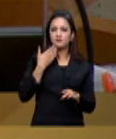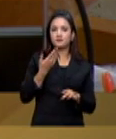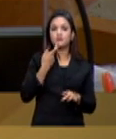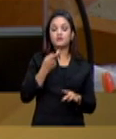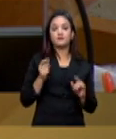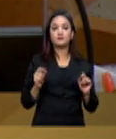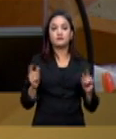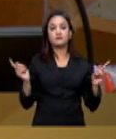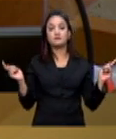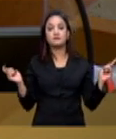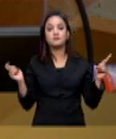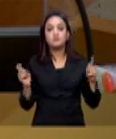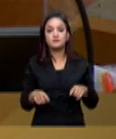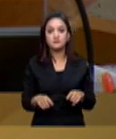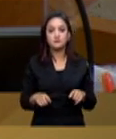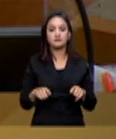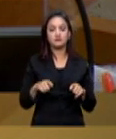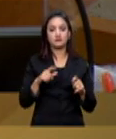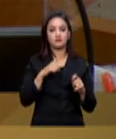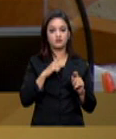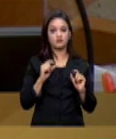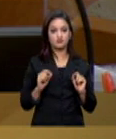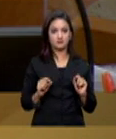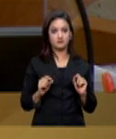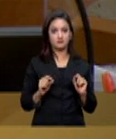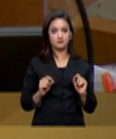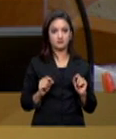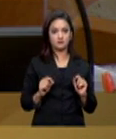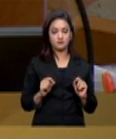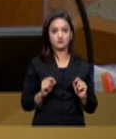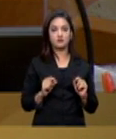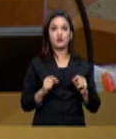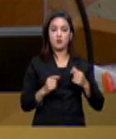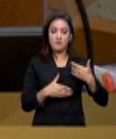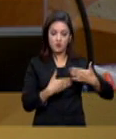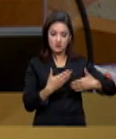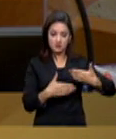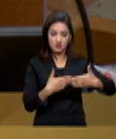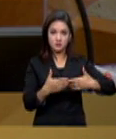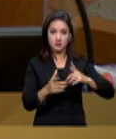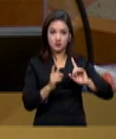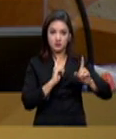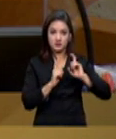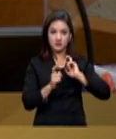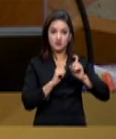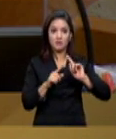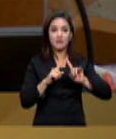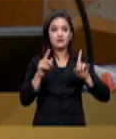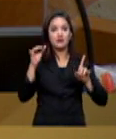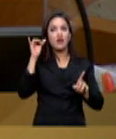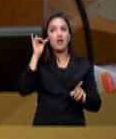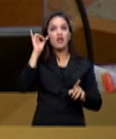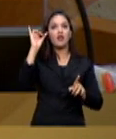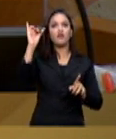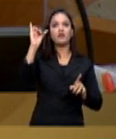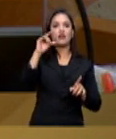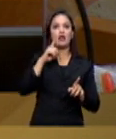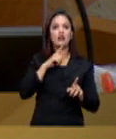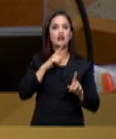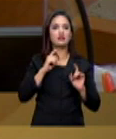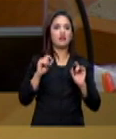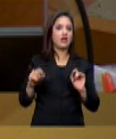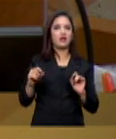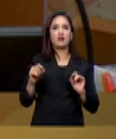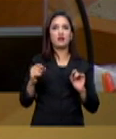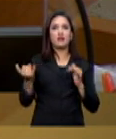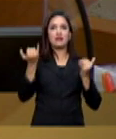a possibilidade de você ter um procedimento administrativo que evite esse tipo de banalização. Nós temos todo